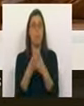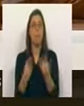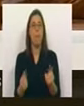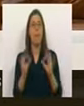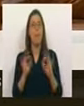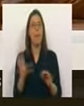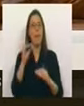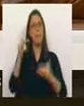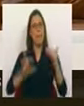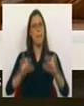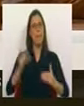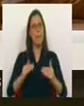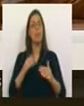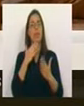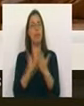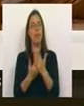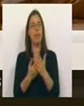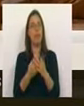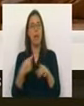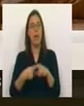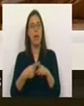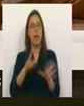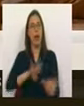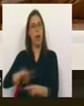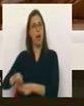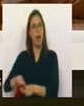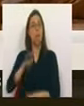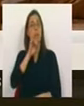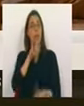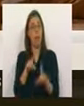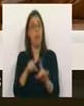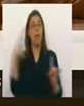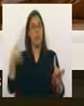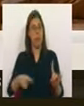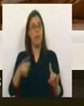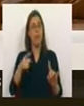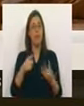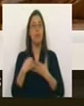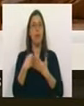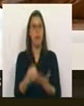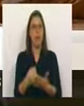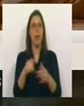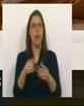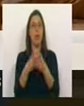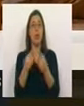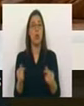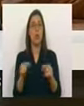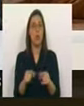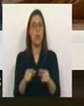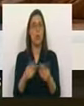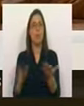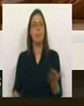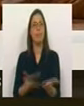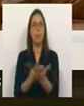que de forma mais equilibrada compõe os interesses em jogo, pode e deve apoiar a solução e